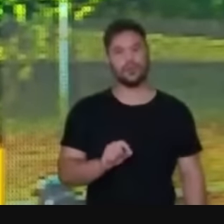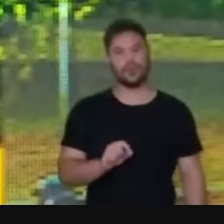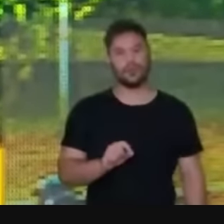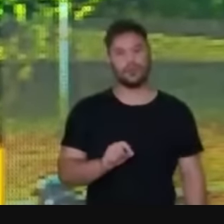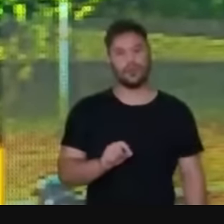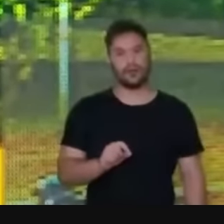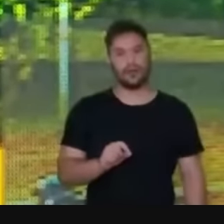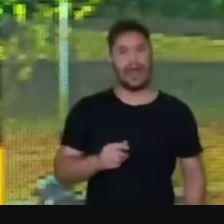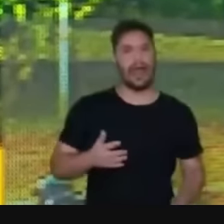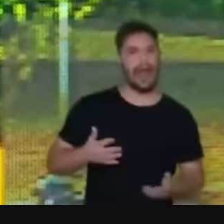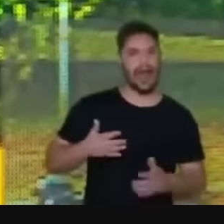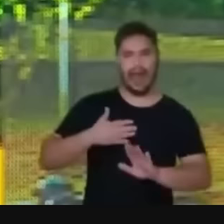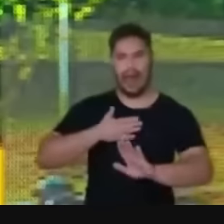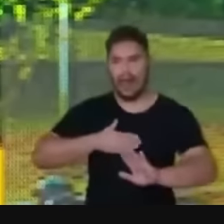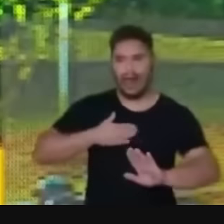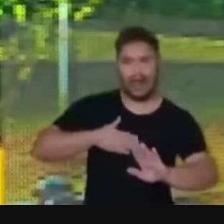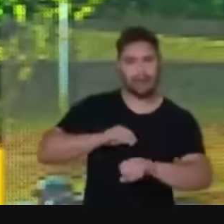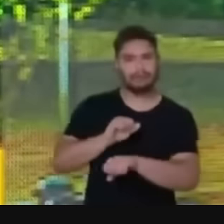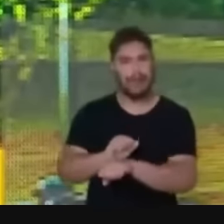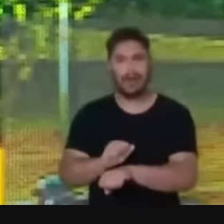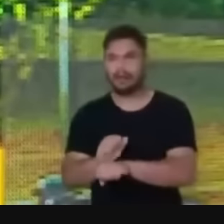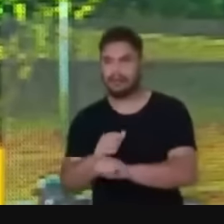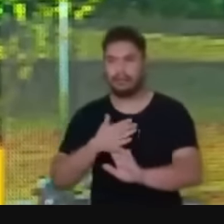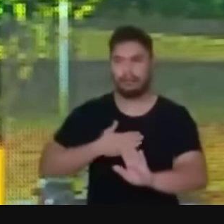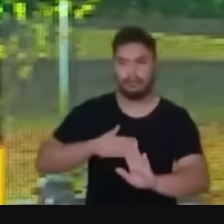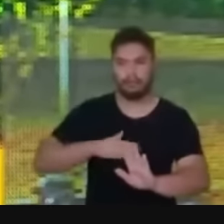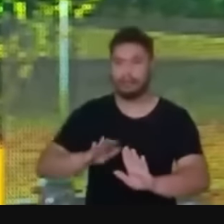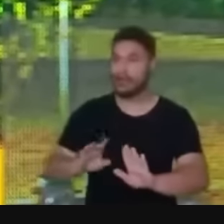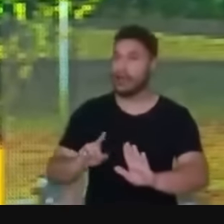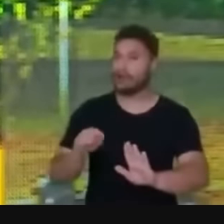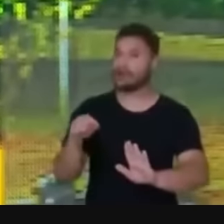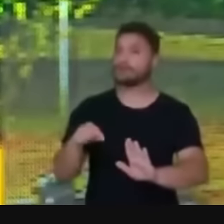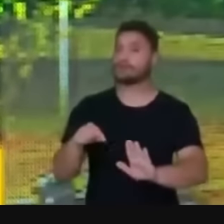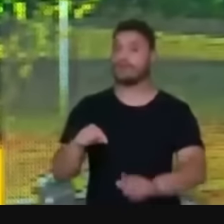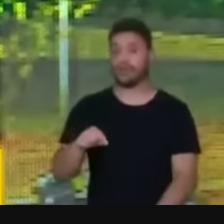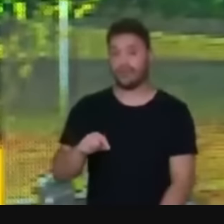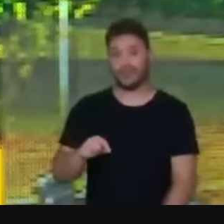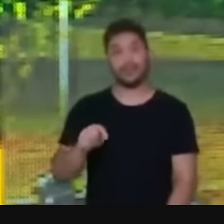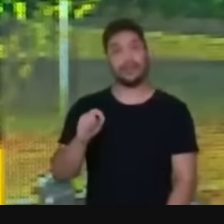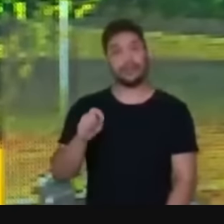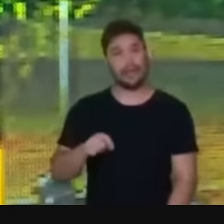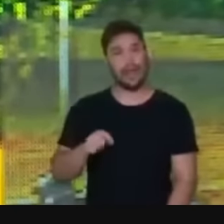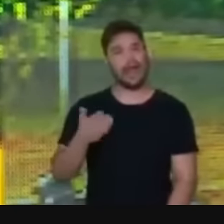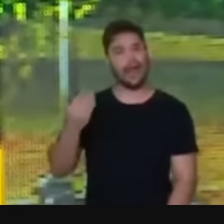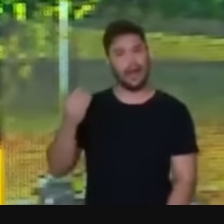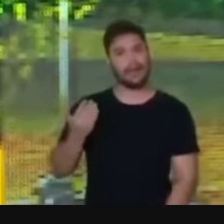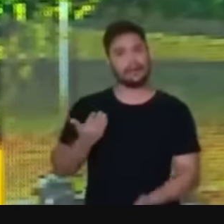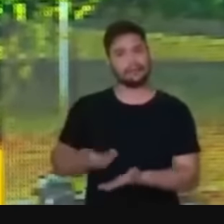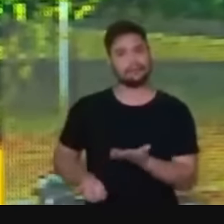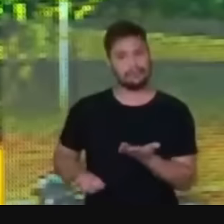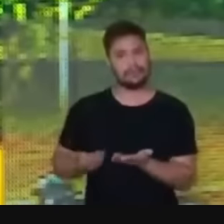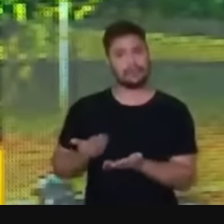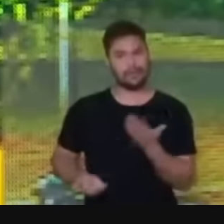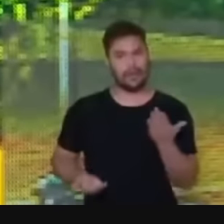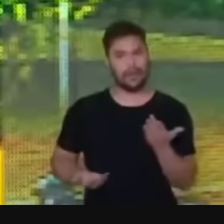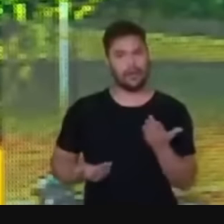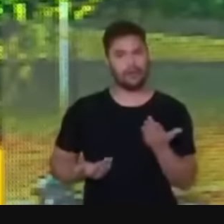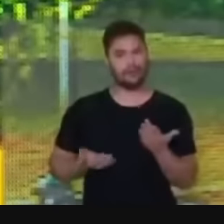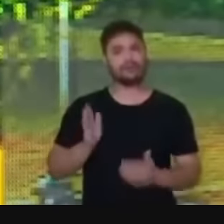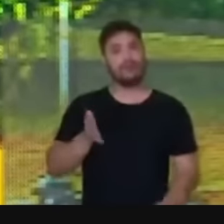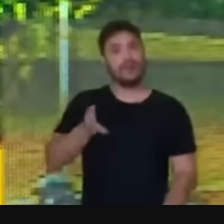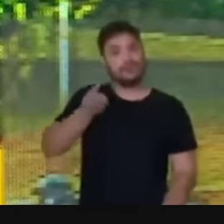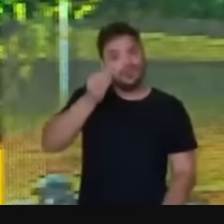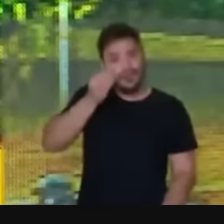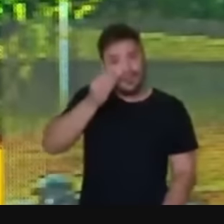política do apaziguamento, cujo fracasso histórico já foi amplamente demonstrado na tentativa